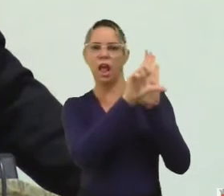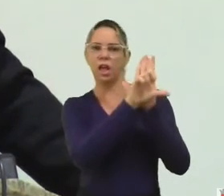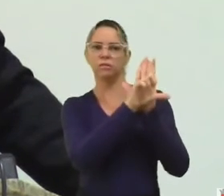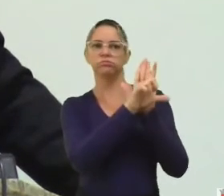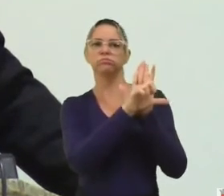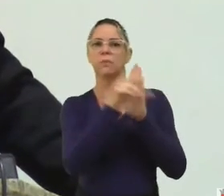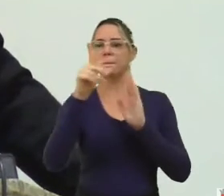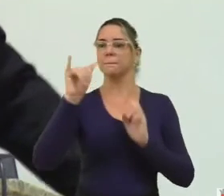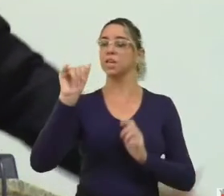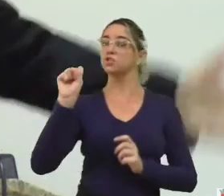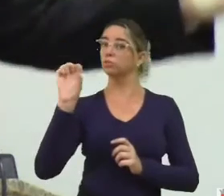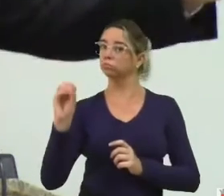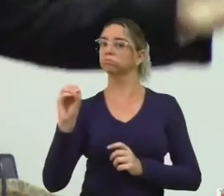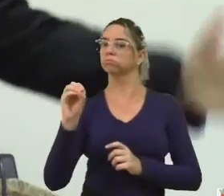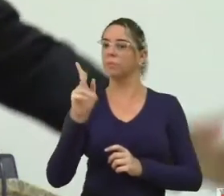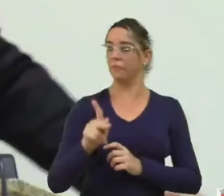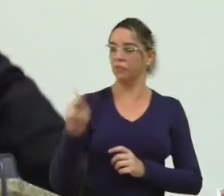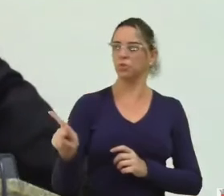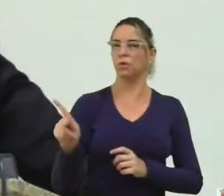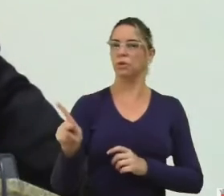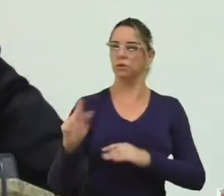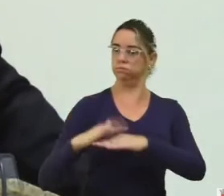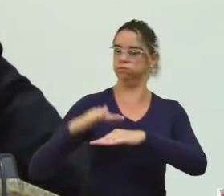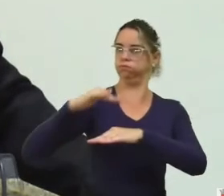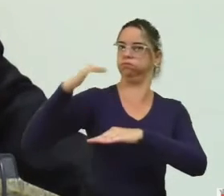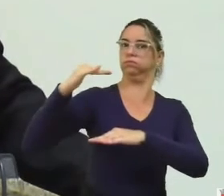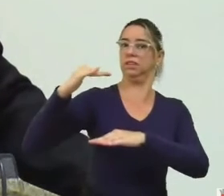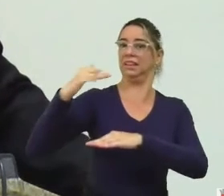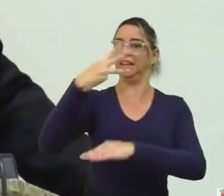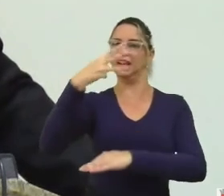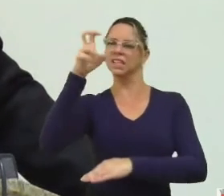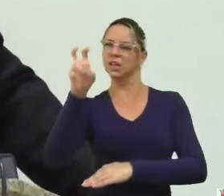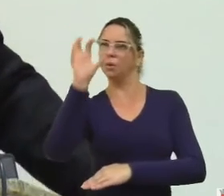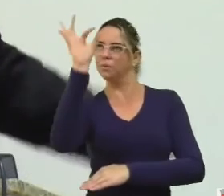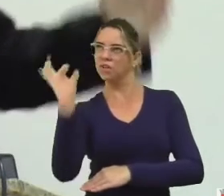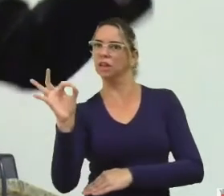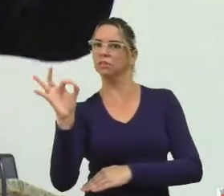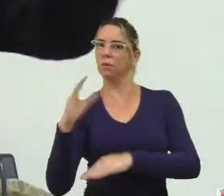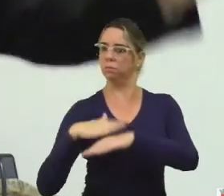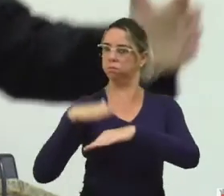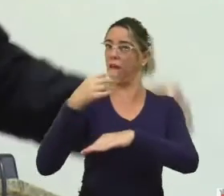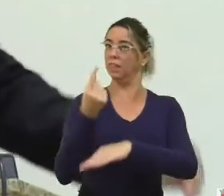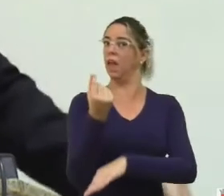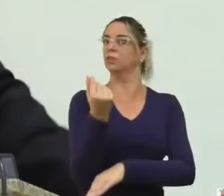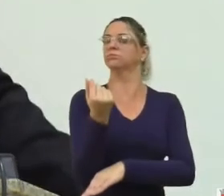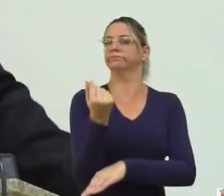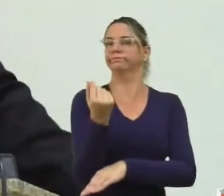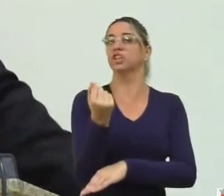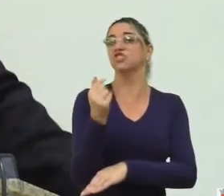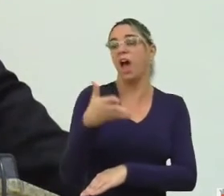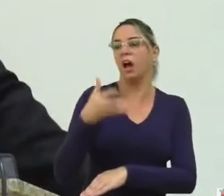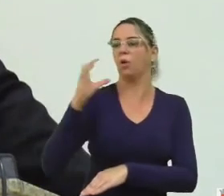dos professores, com um aumento de 35%. Já está nas comissões